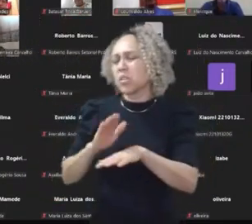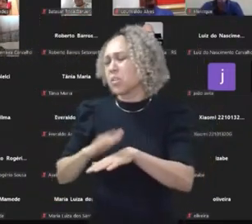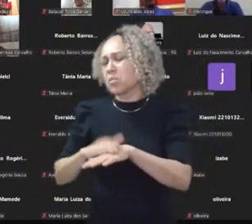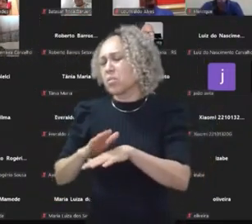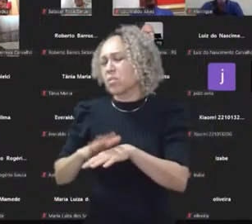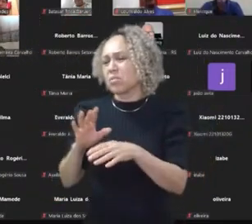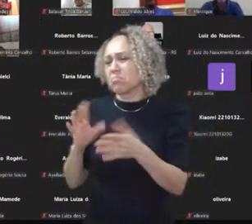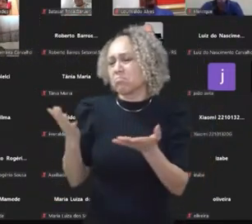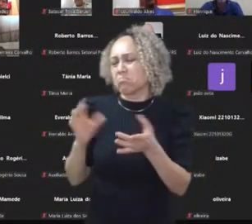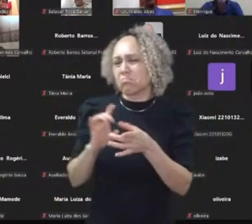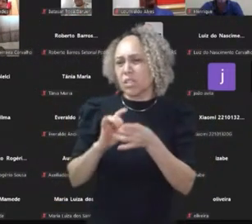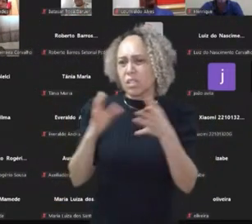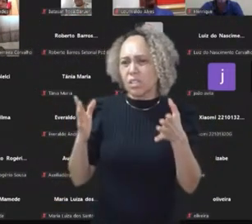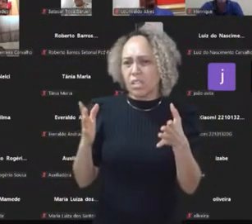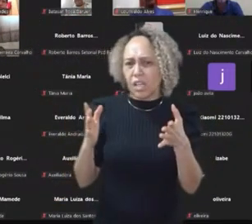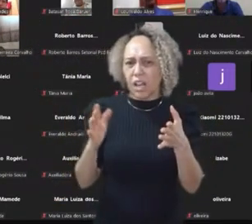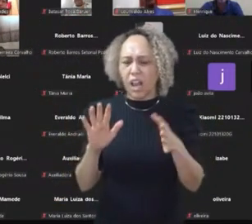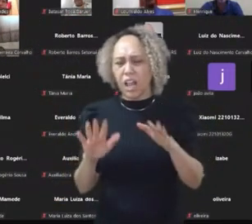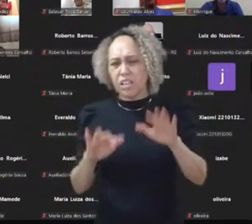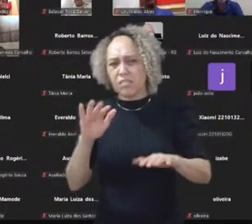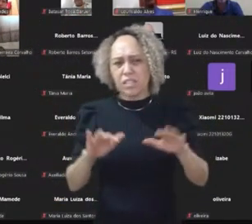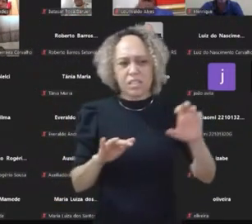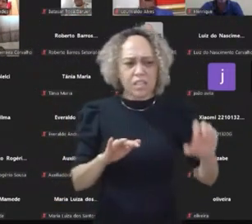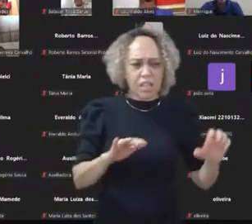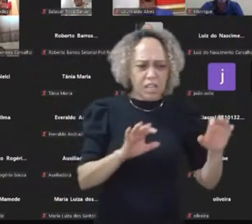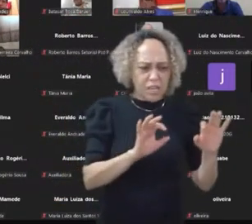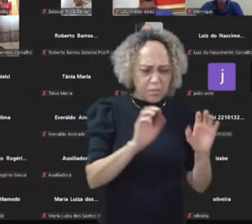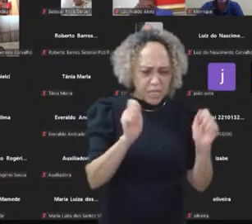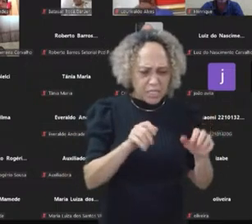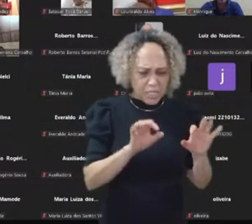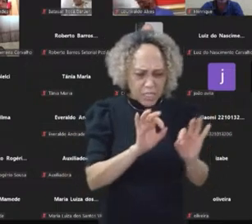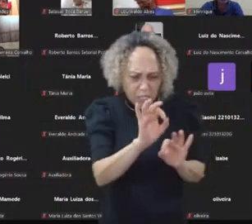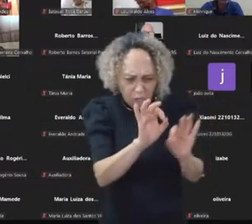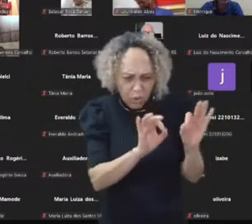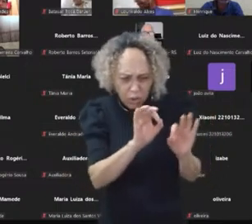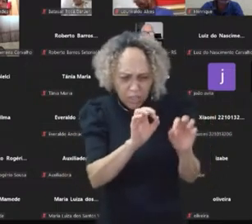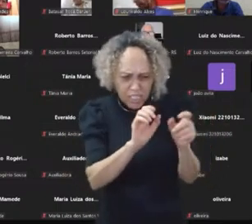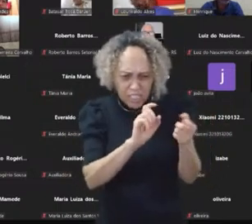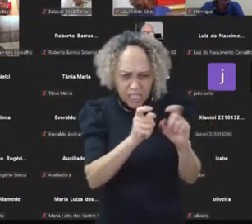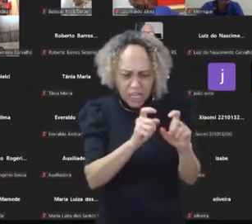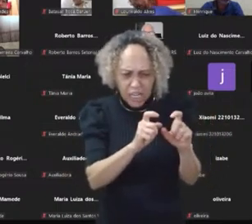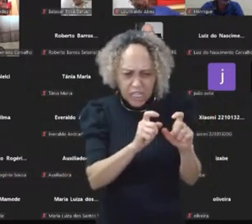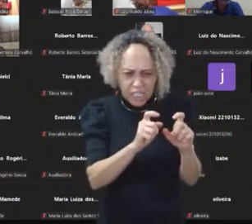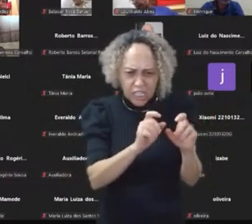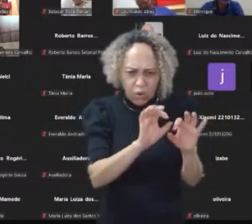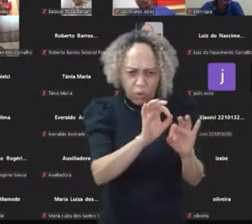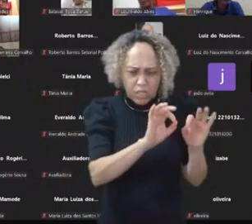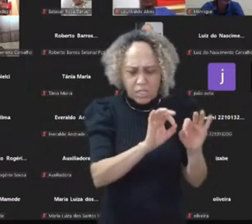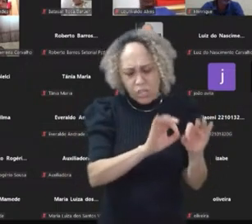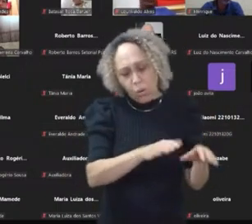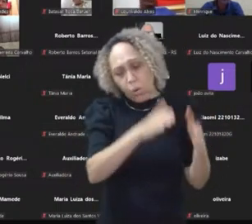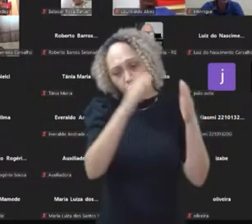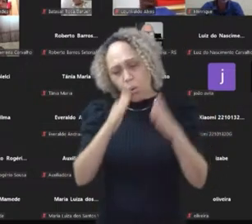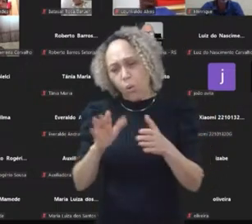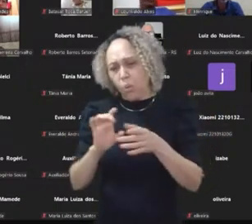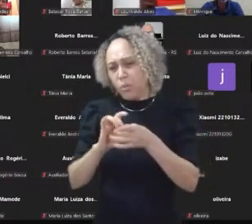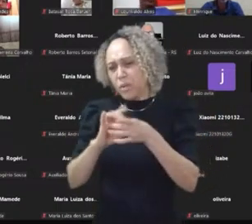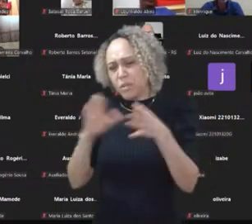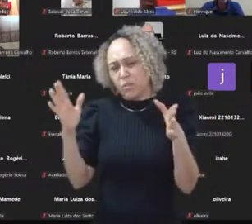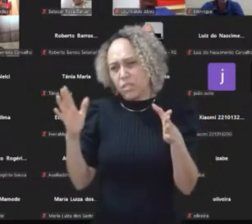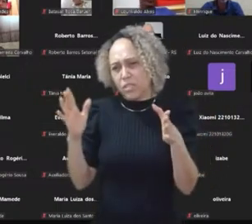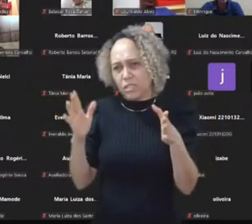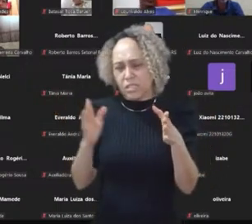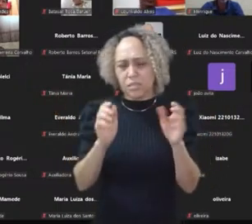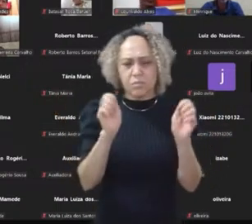falando Ah tal forma é coordenada tal tal tal tipo de conteúdo espontâneo comunicação digital para viralizar ela tem que ser